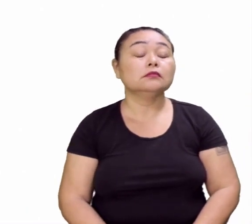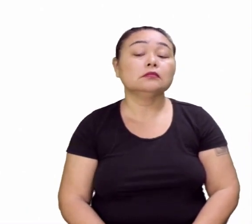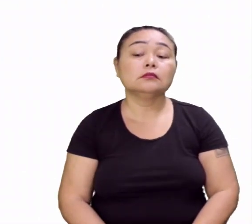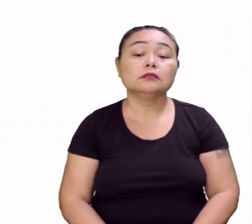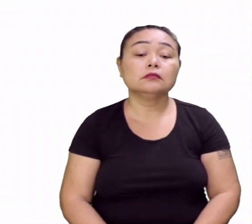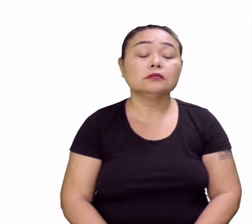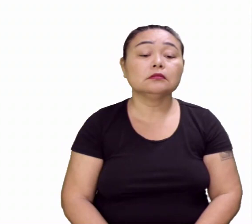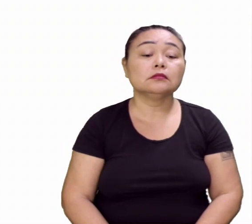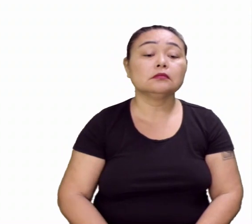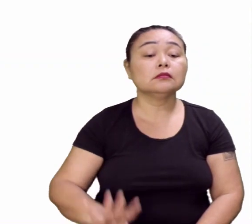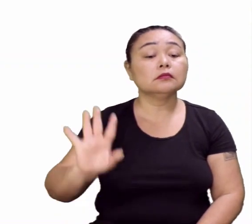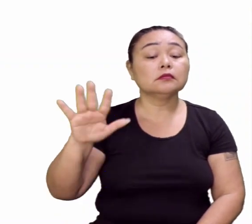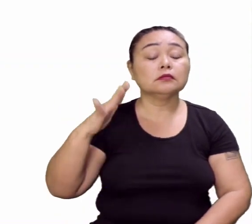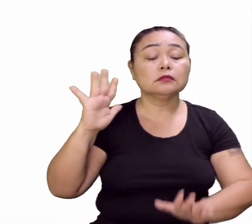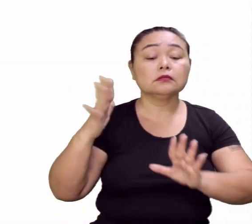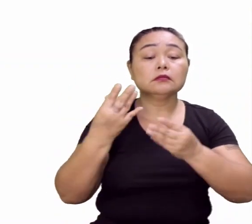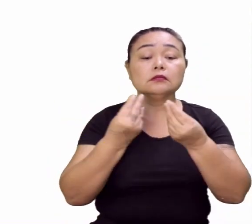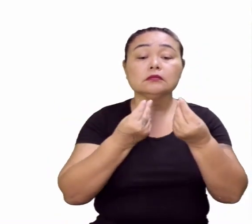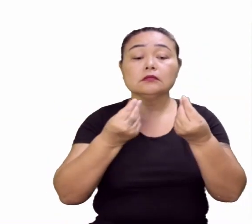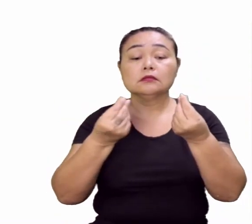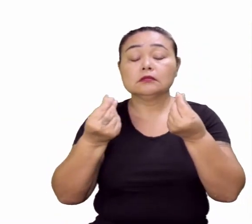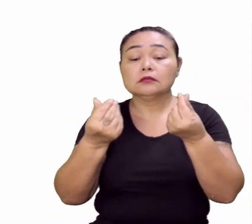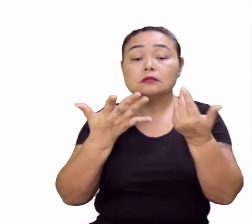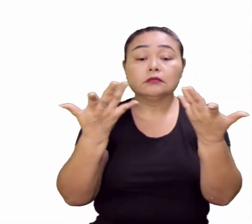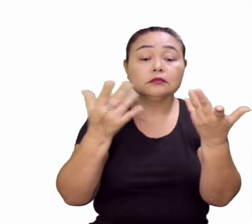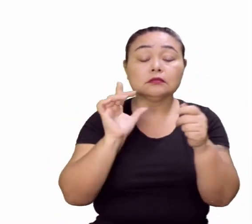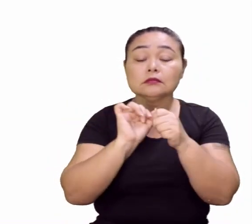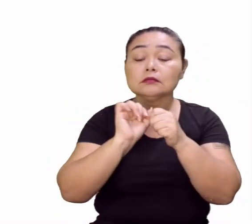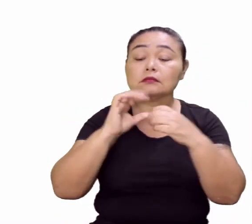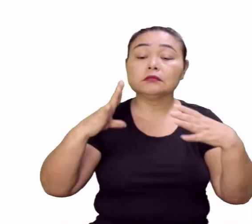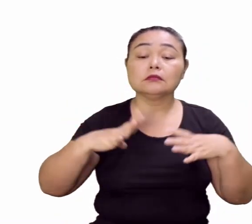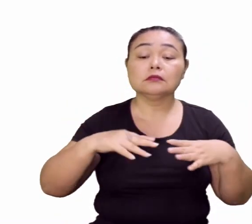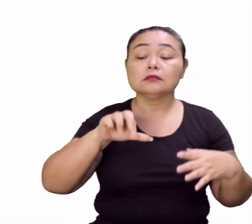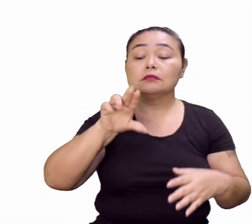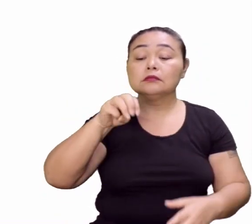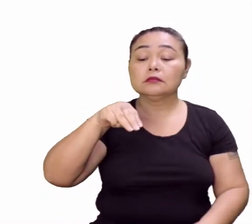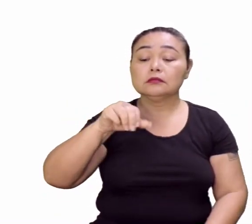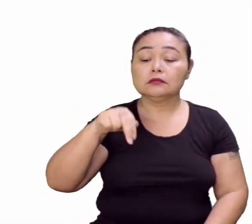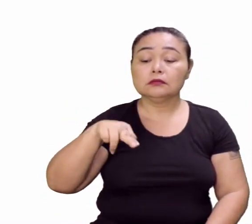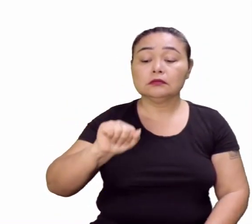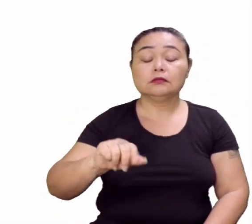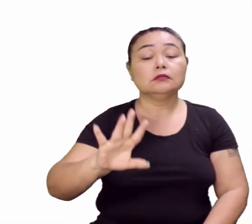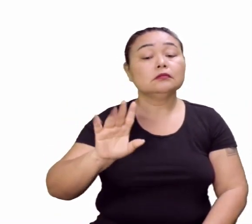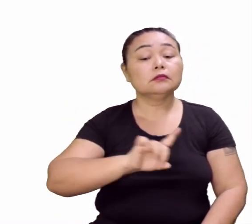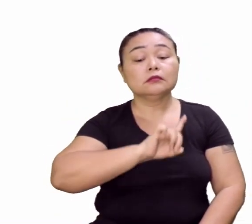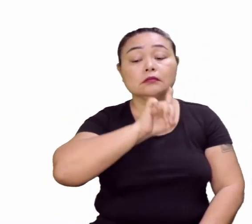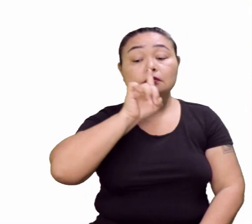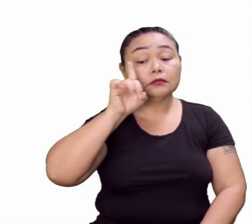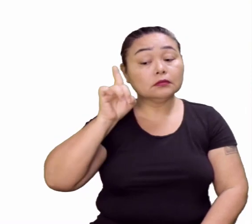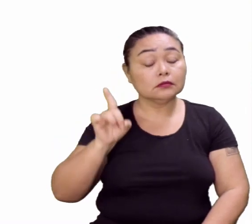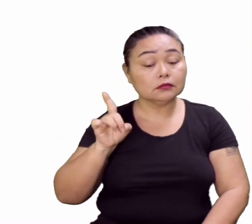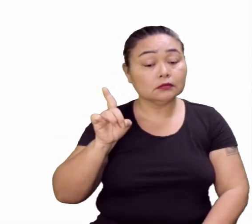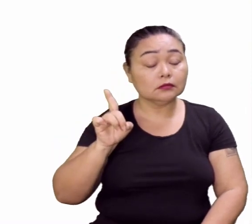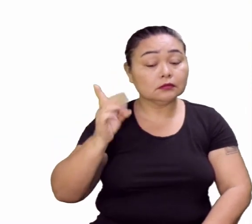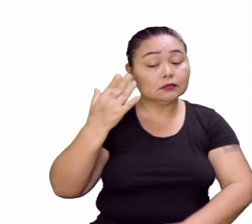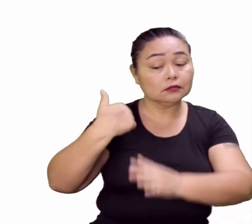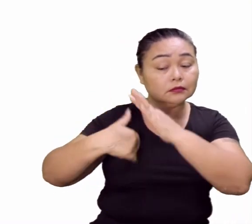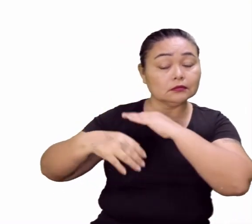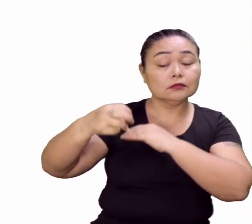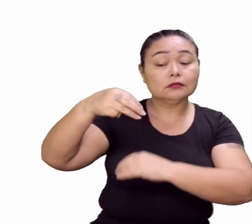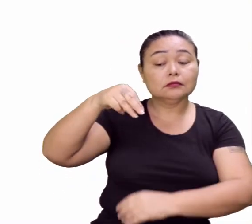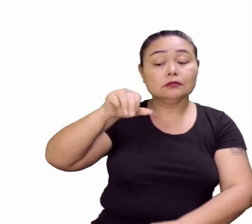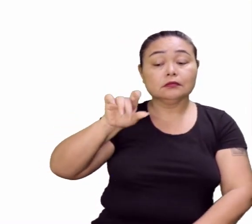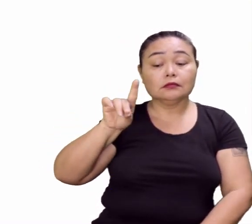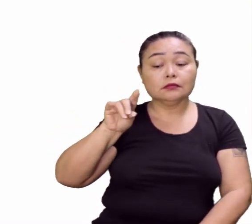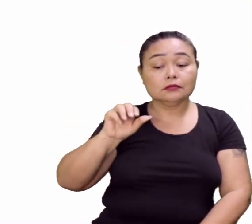Aqui alguns vestígios, né, de cidades romanas, lá na Idade Média, Rogério. Então, para